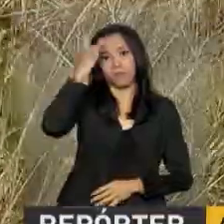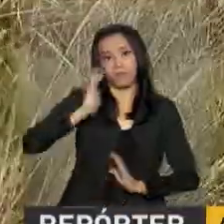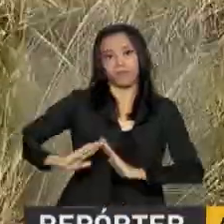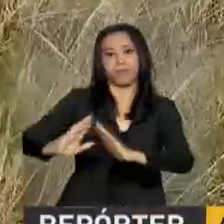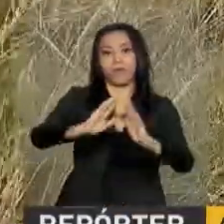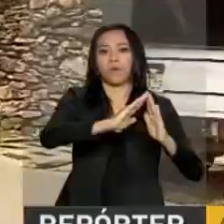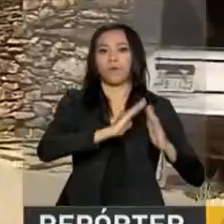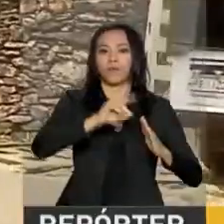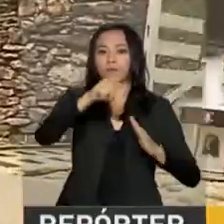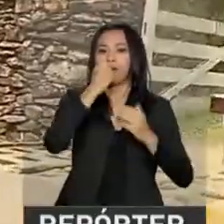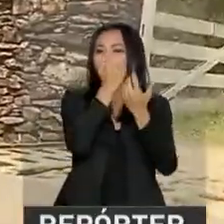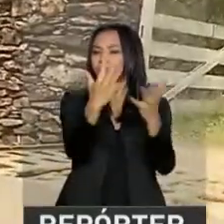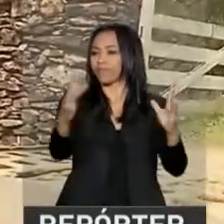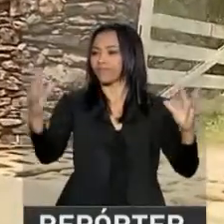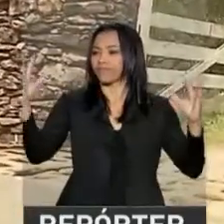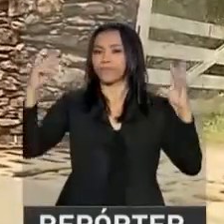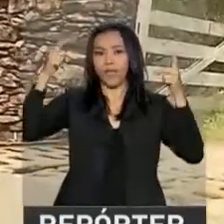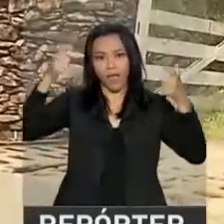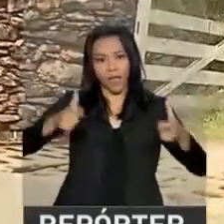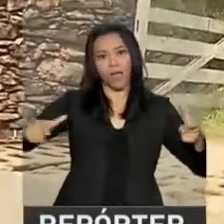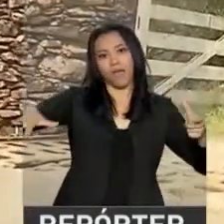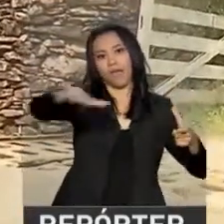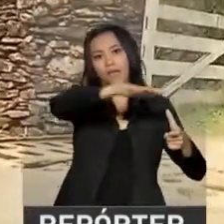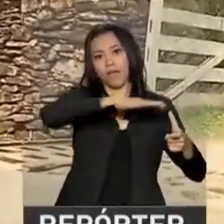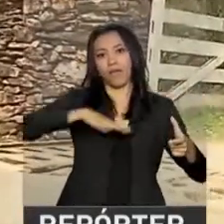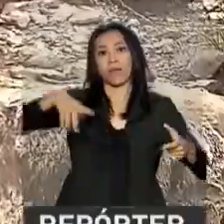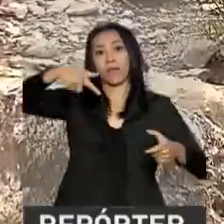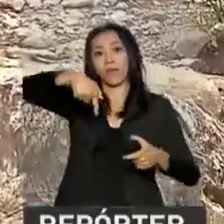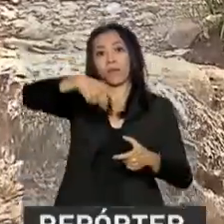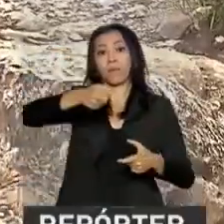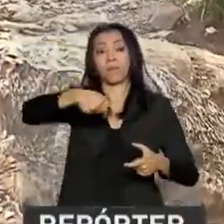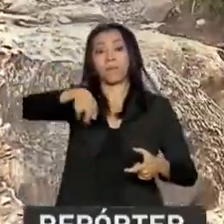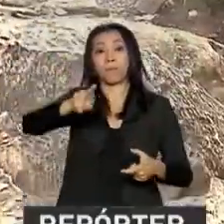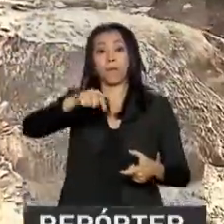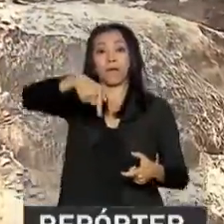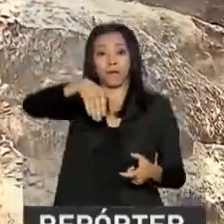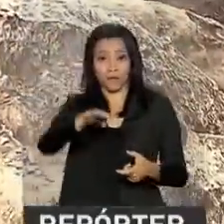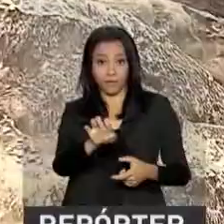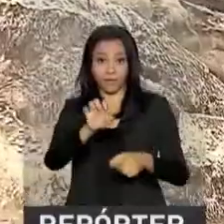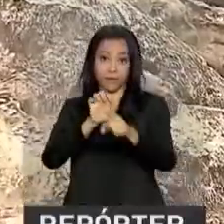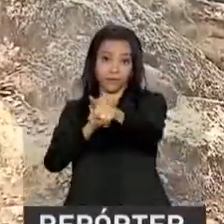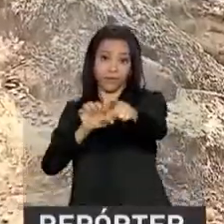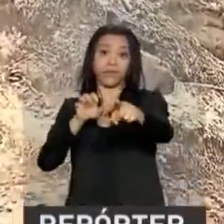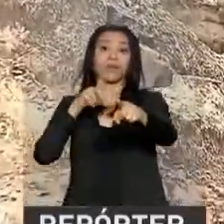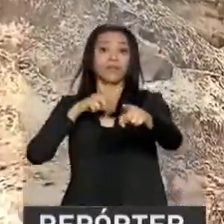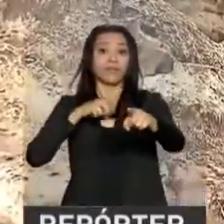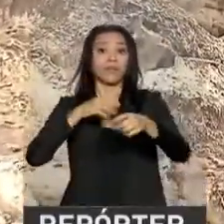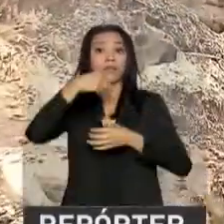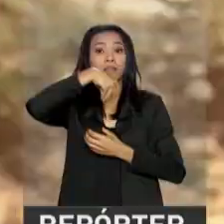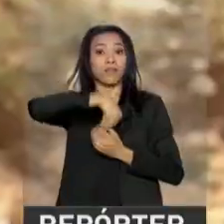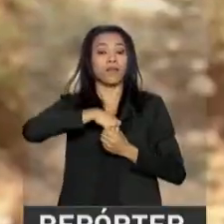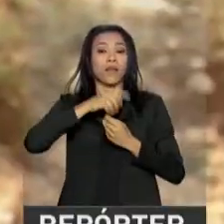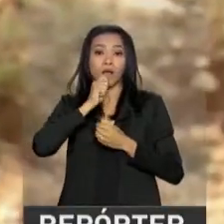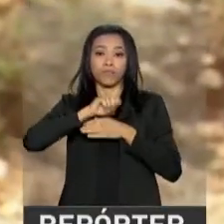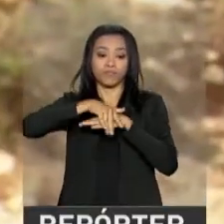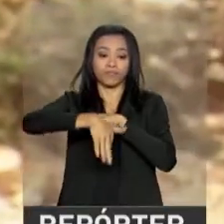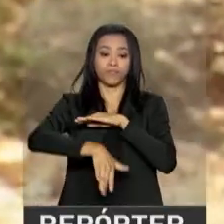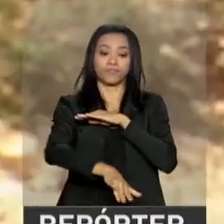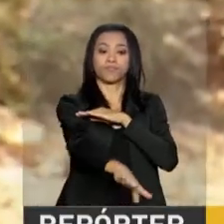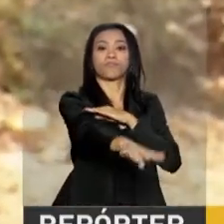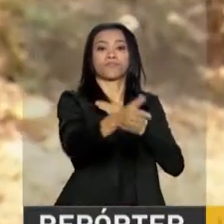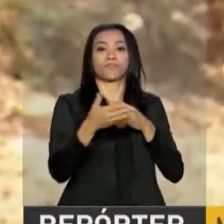privilegiada é aqui que está o parque nacional da serra da canastra a reserva que abriga a nascente do rio são francisco parque